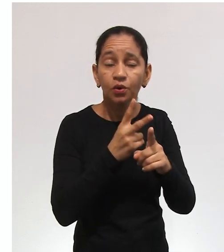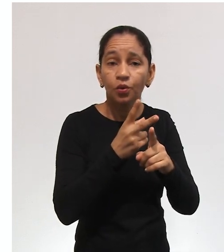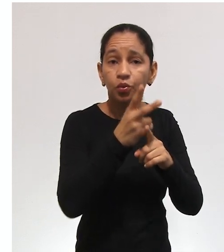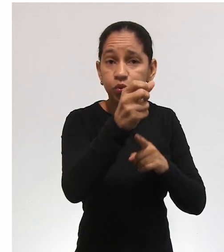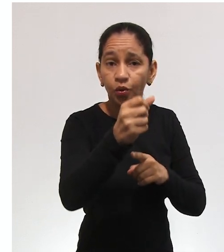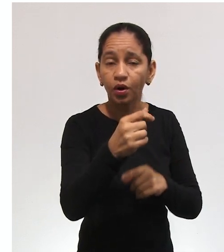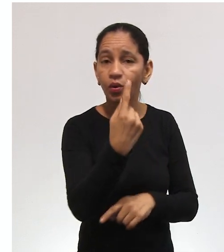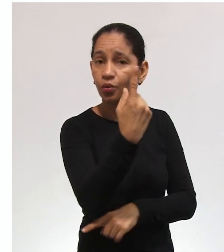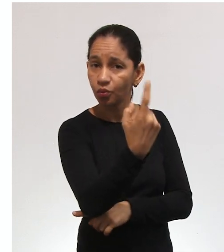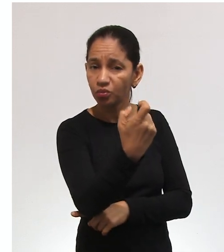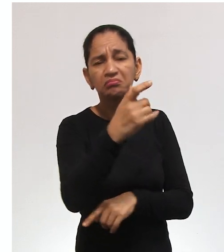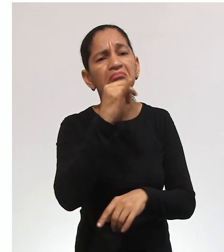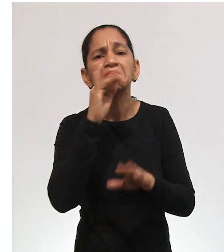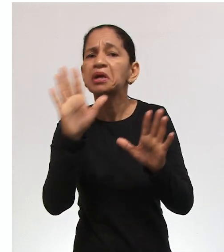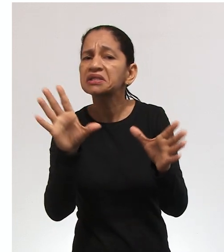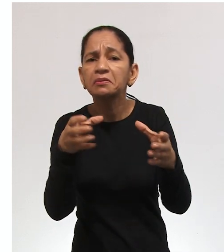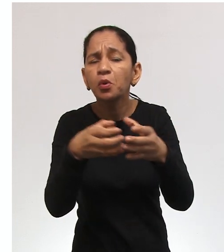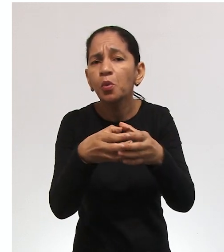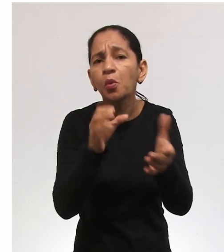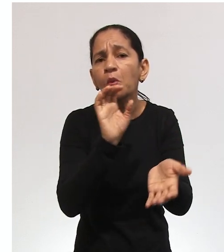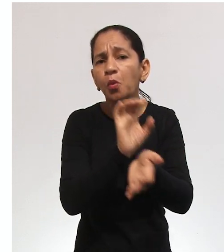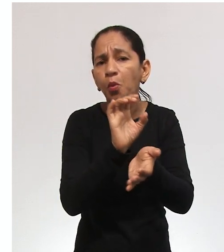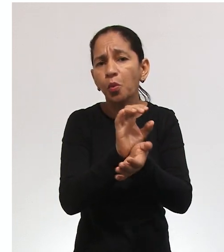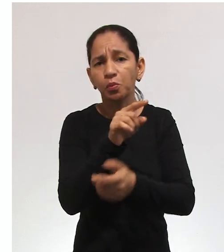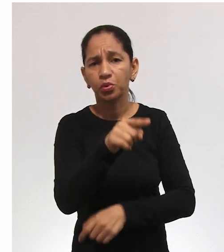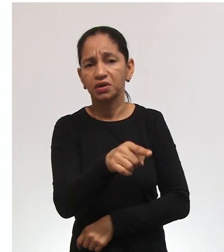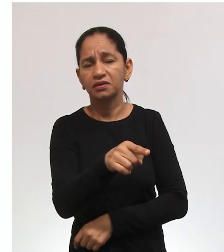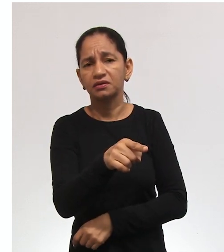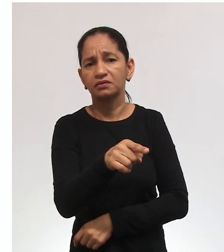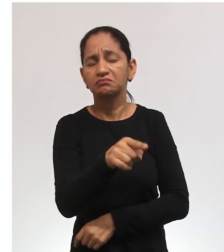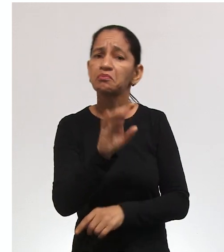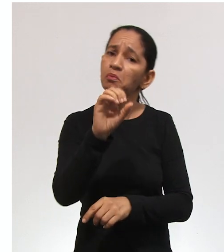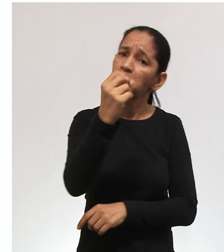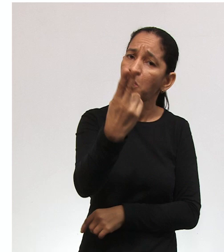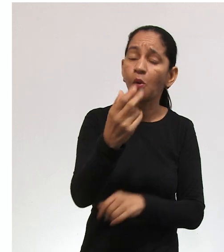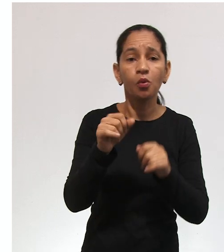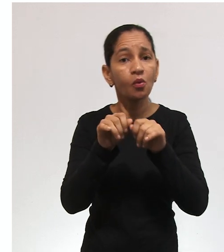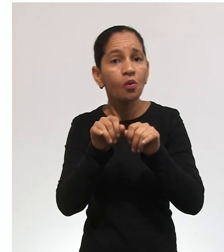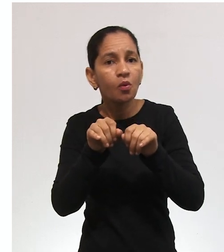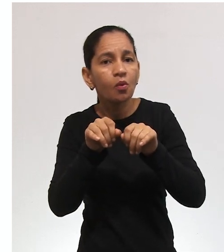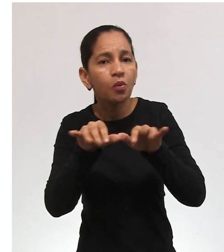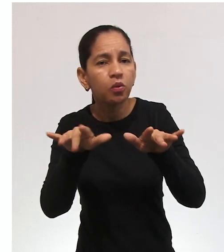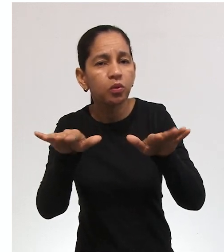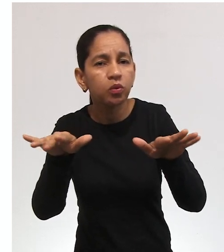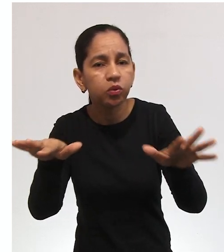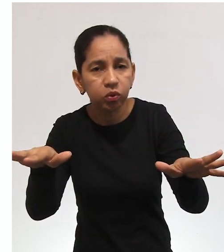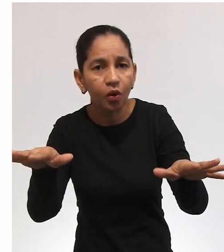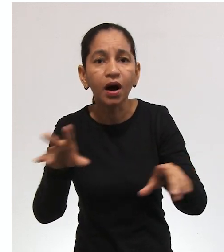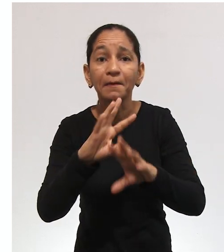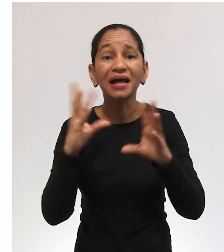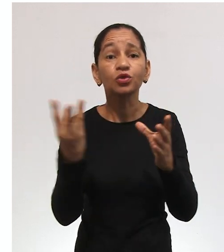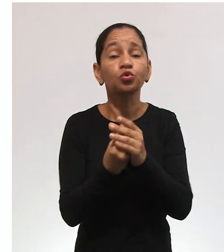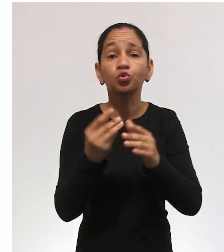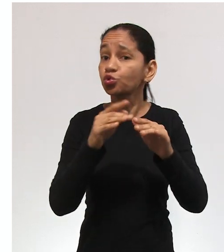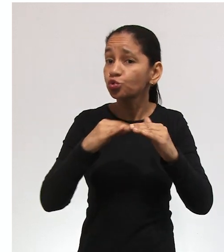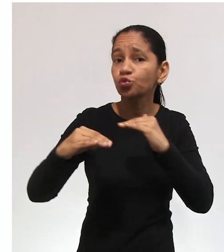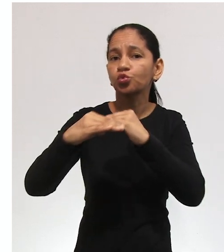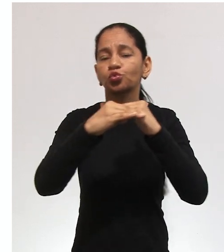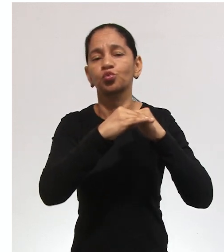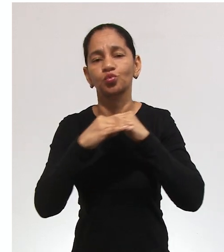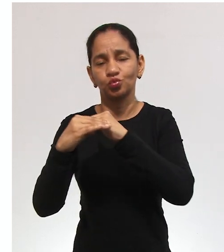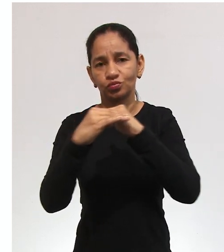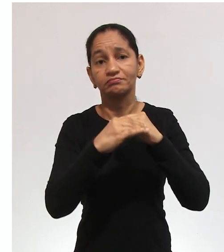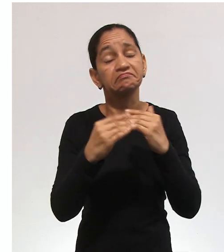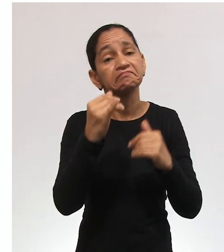surge para um determinado grupo de trabalhadores, a tendência é que esse direito se amplie.